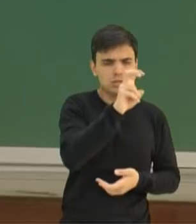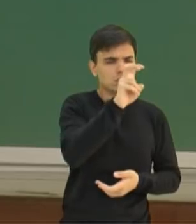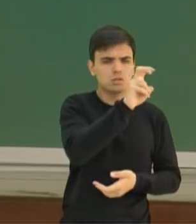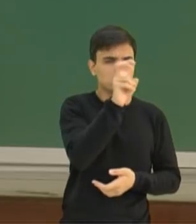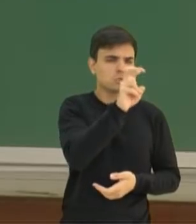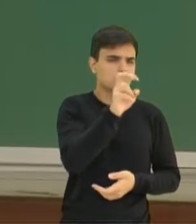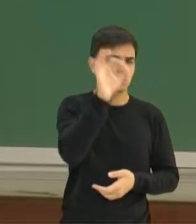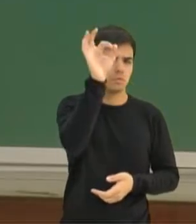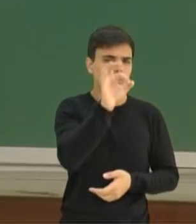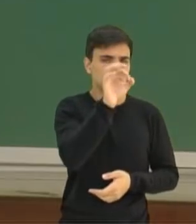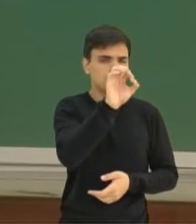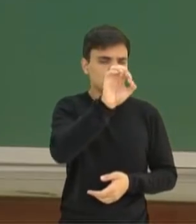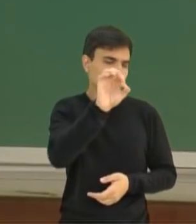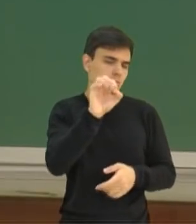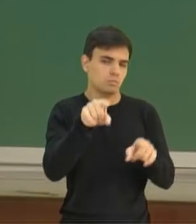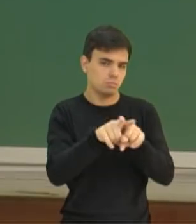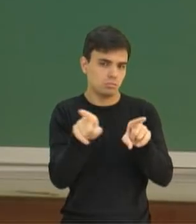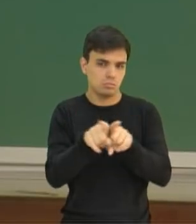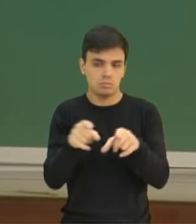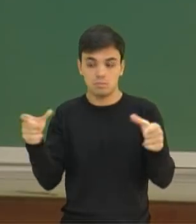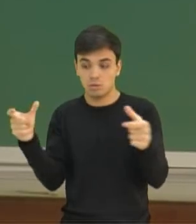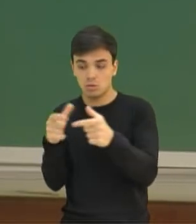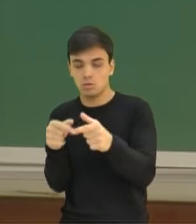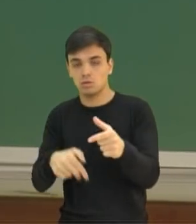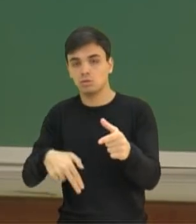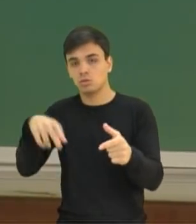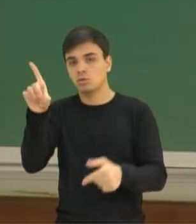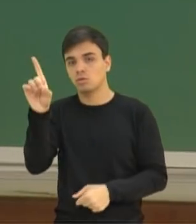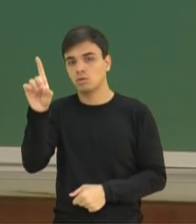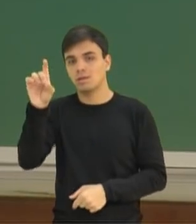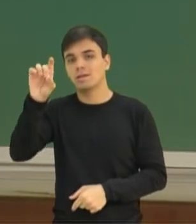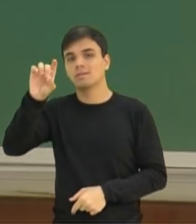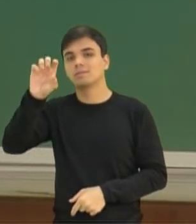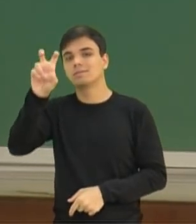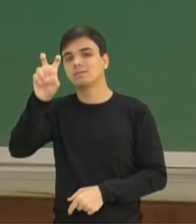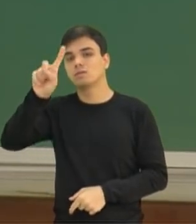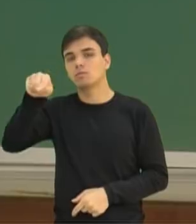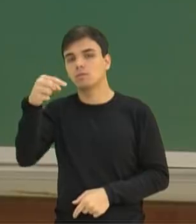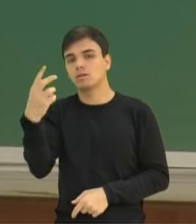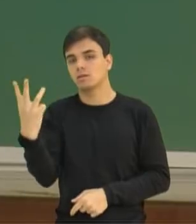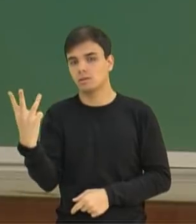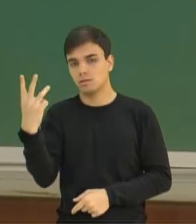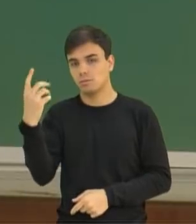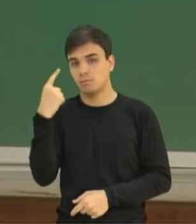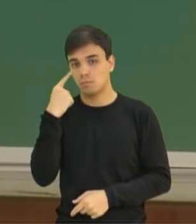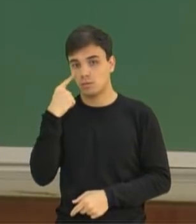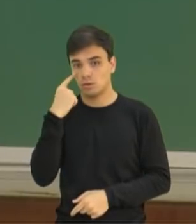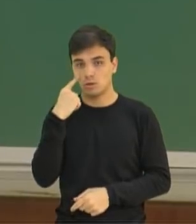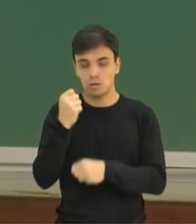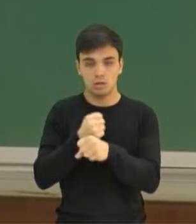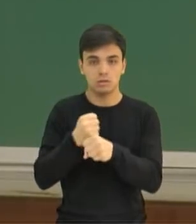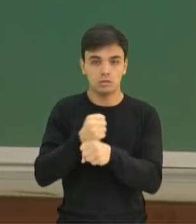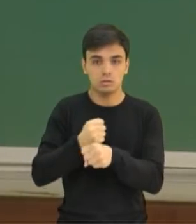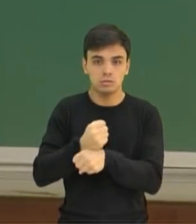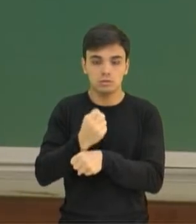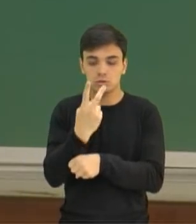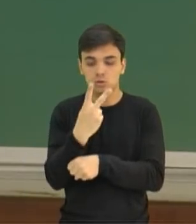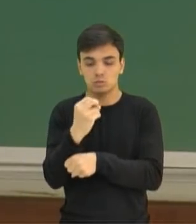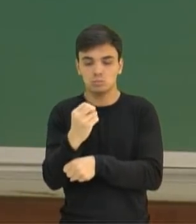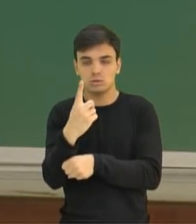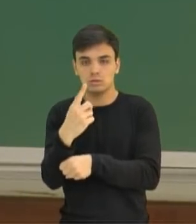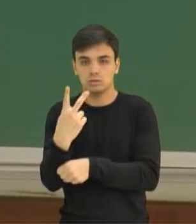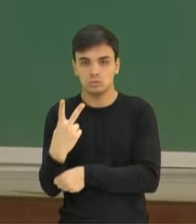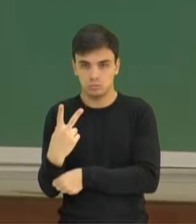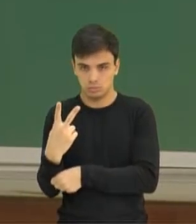55,2 e a menor é o Norte com 5,3. A referência ali é 2012, mas isso pode